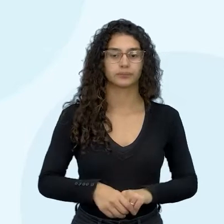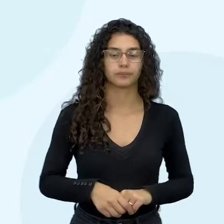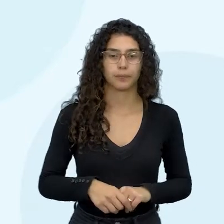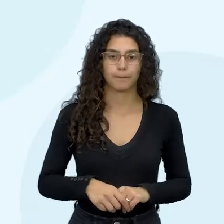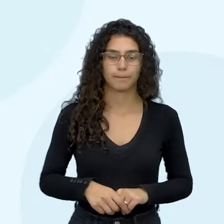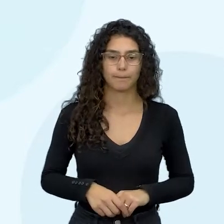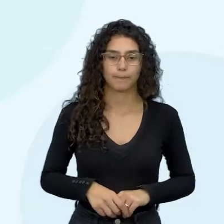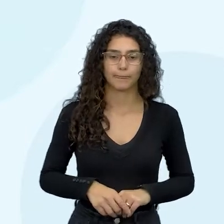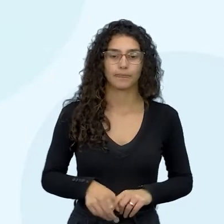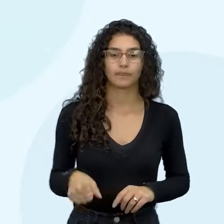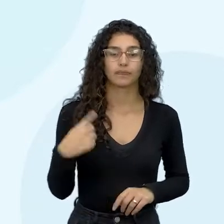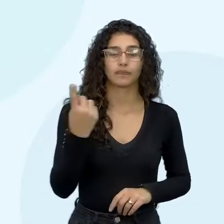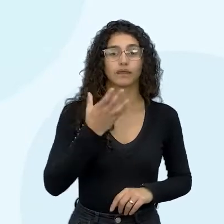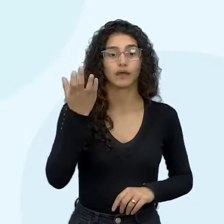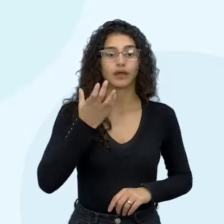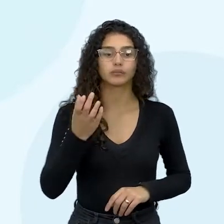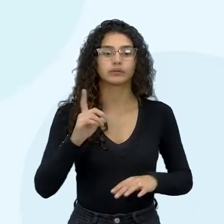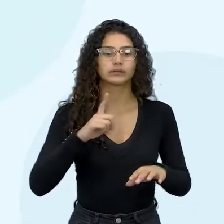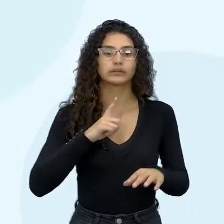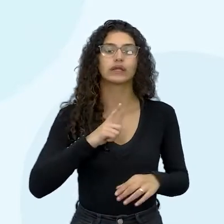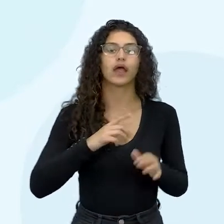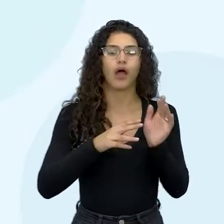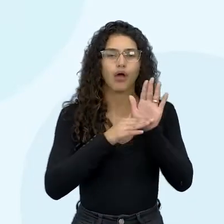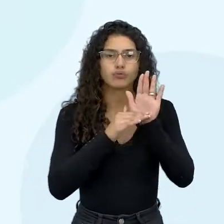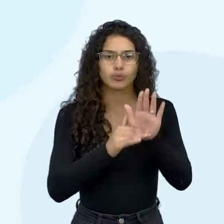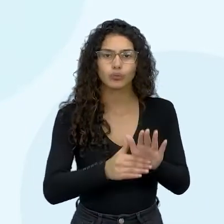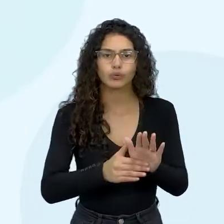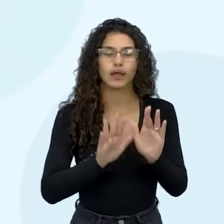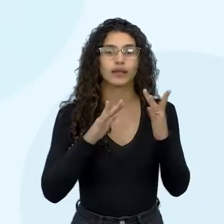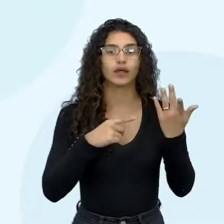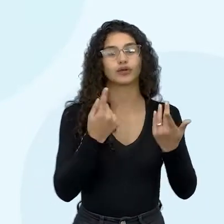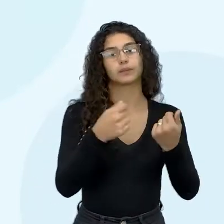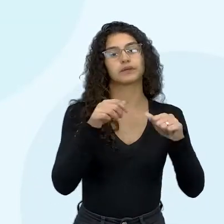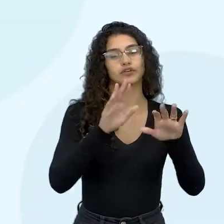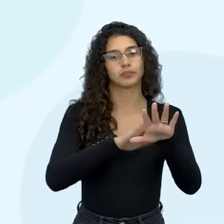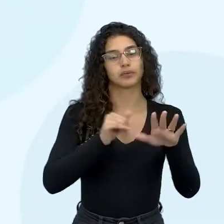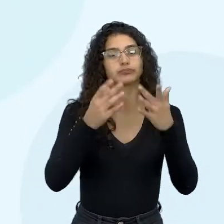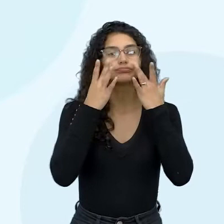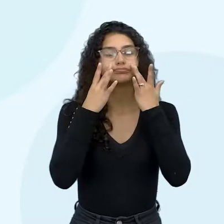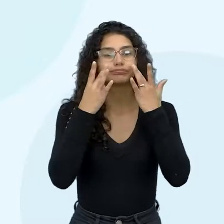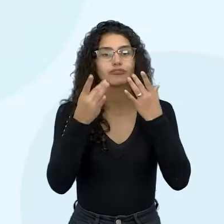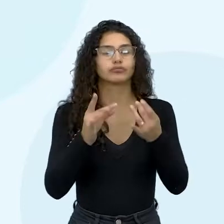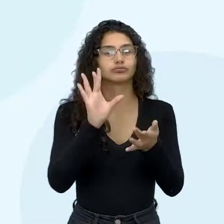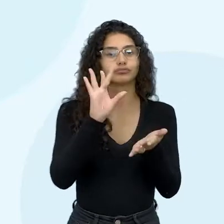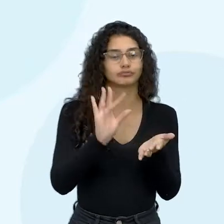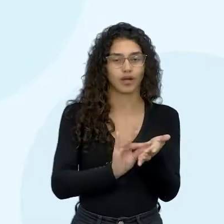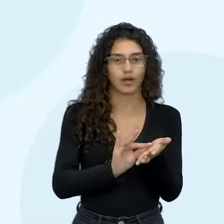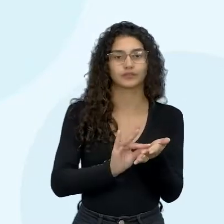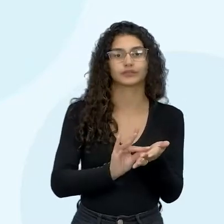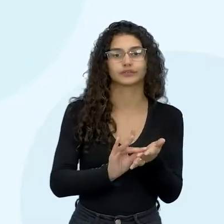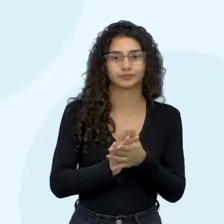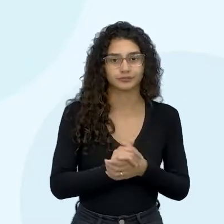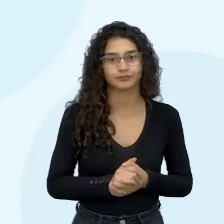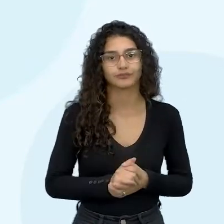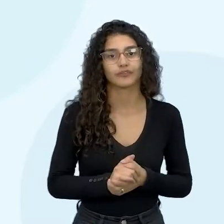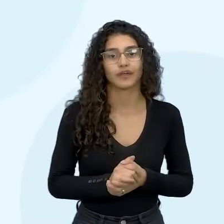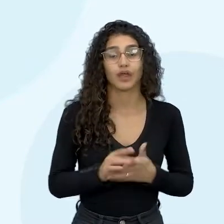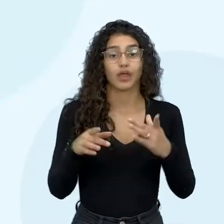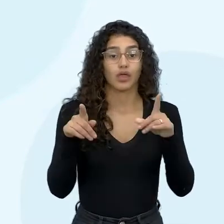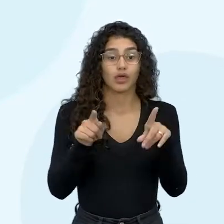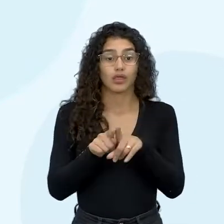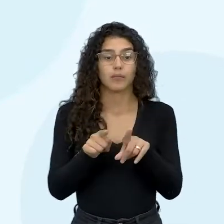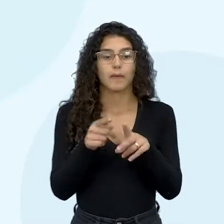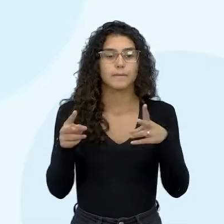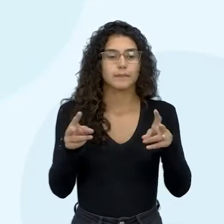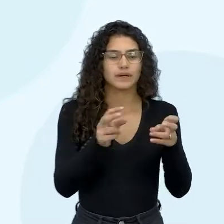patrocinadores. A gente quer arrecadar recursos, então a gente tem que chamar atenção mesmo, né? E assim, eu